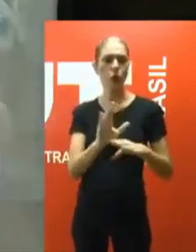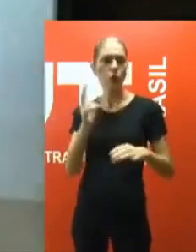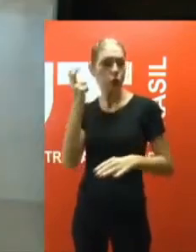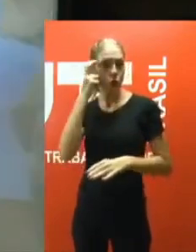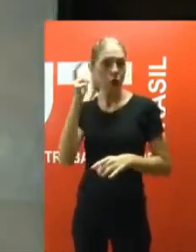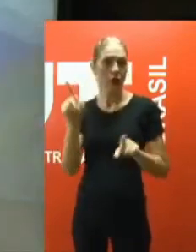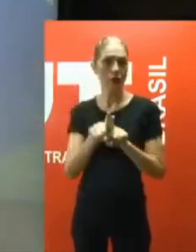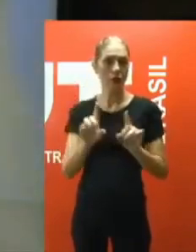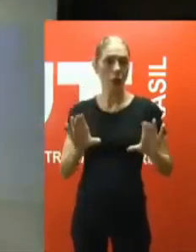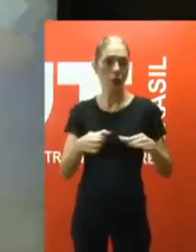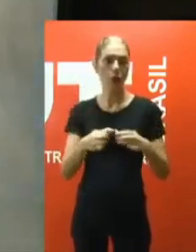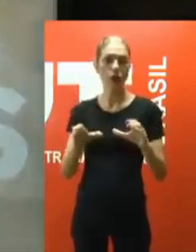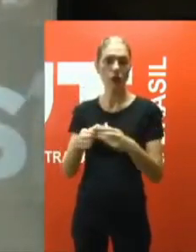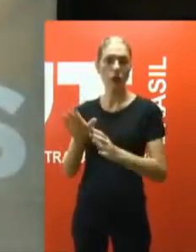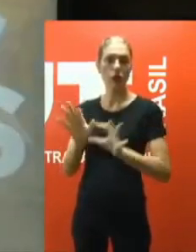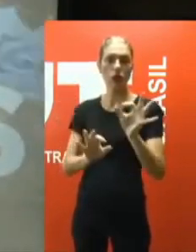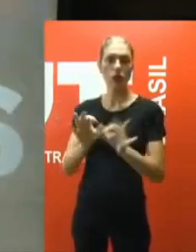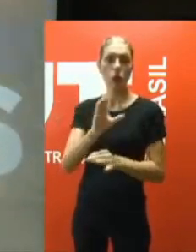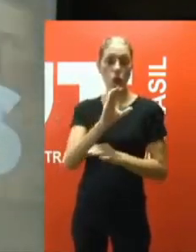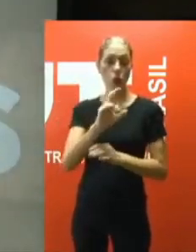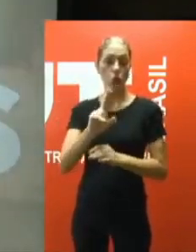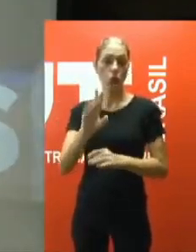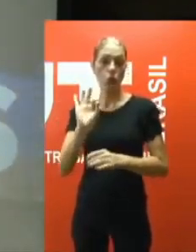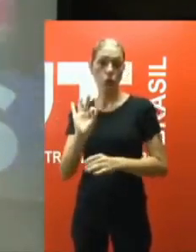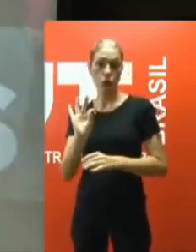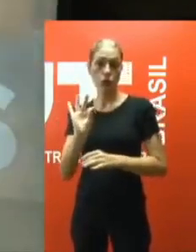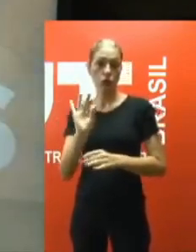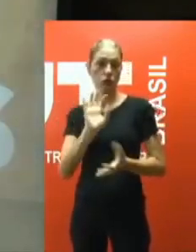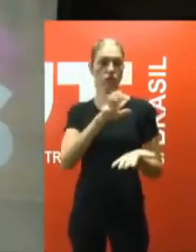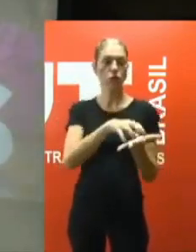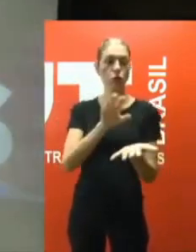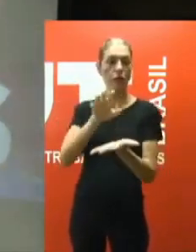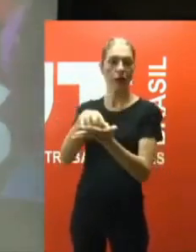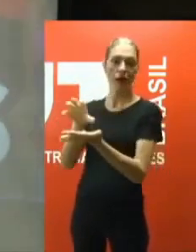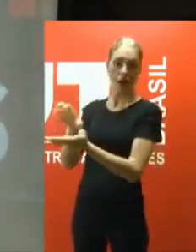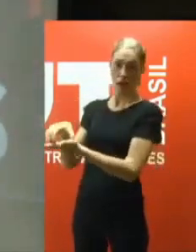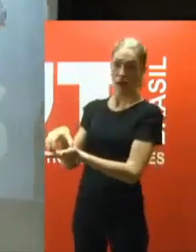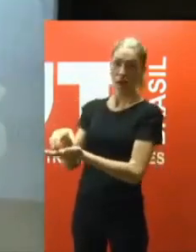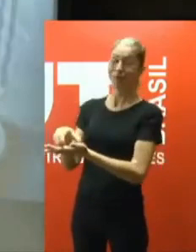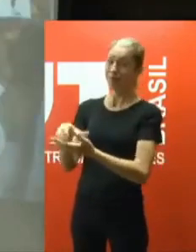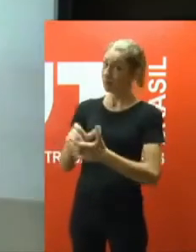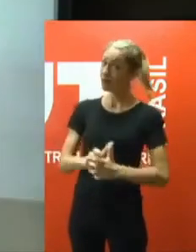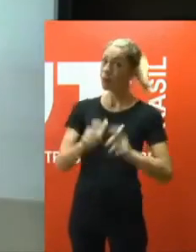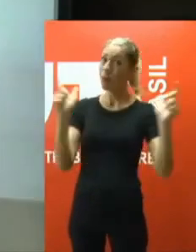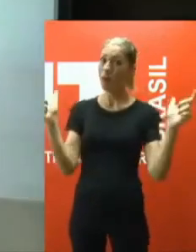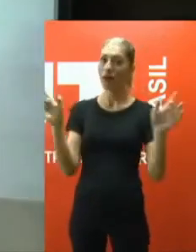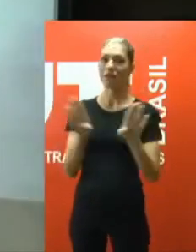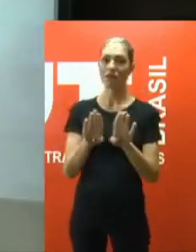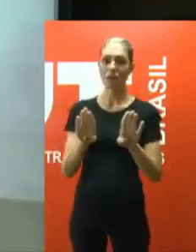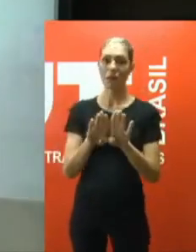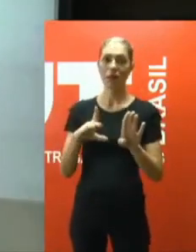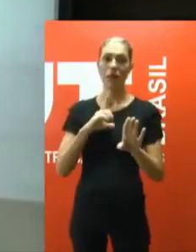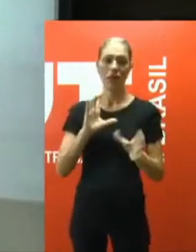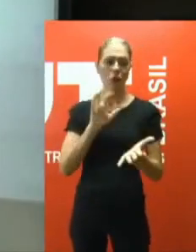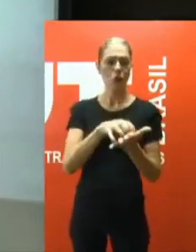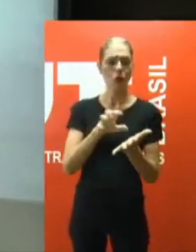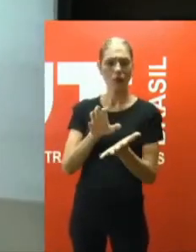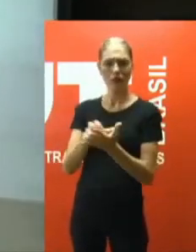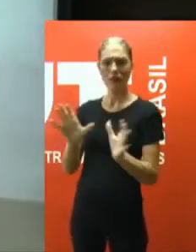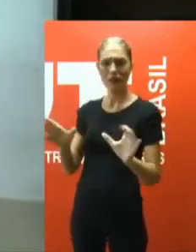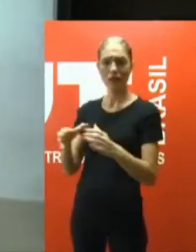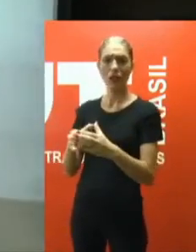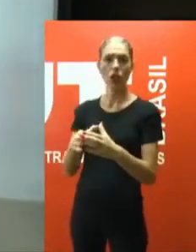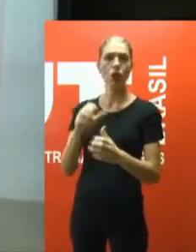o projeto CUT nos Bairros. E muito, muito mais. Com os comitês de luta,